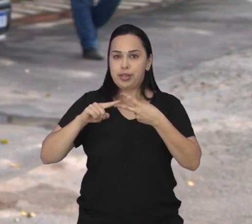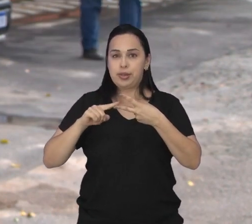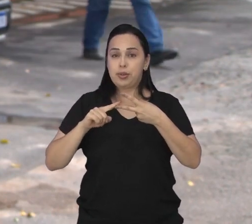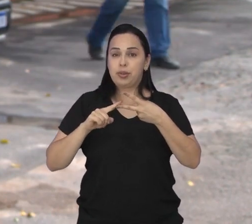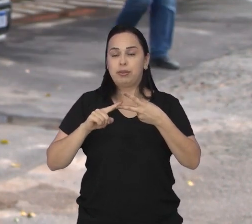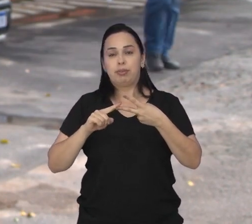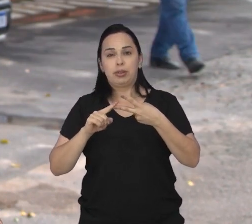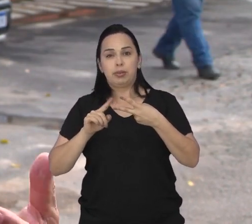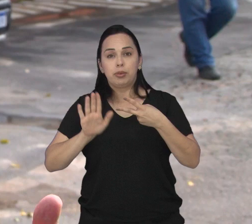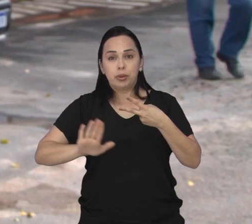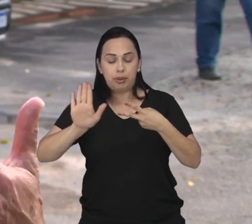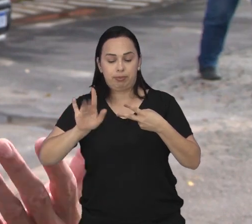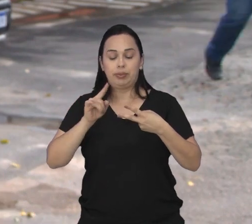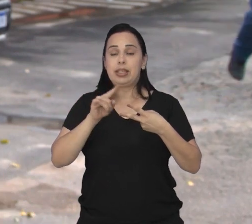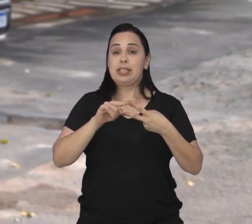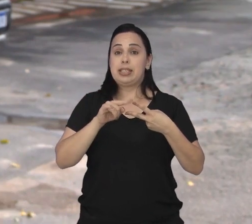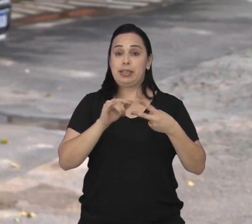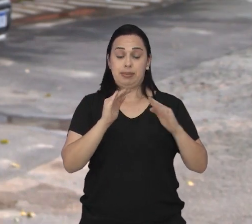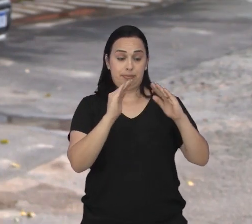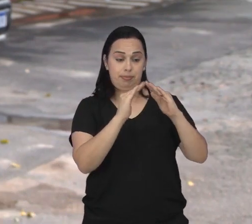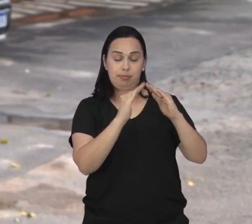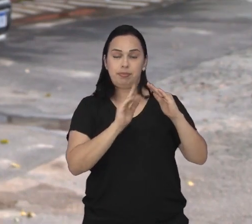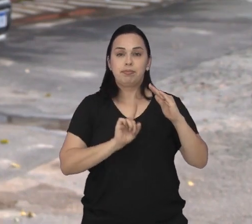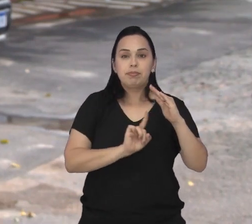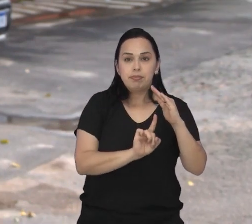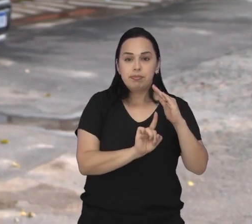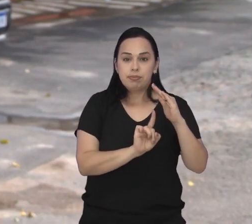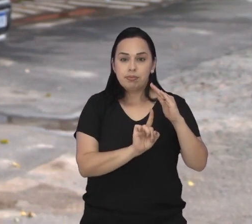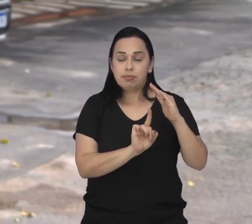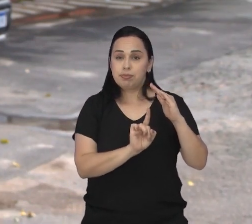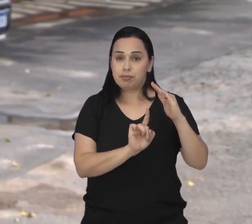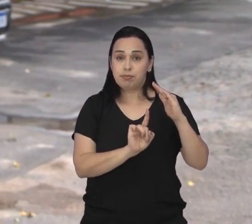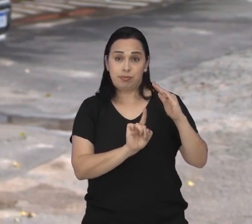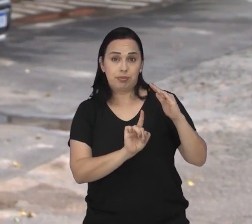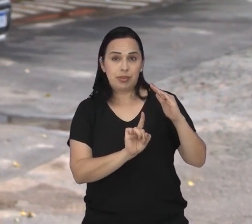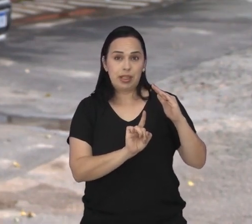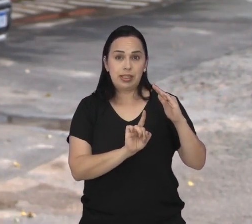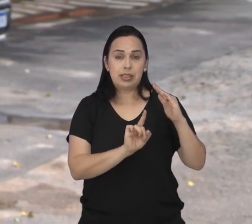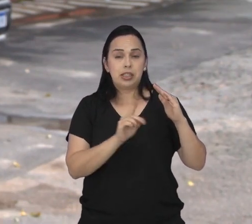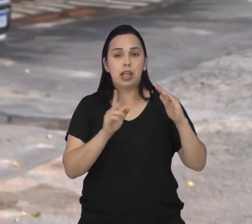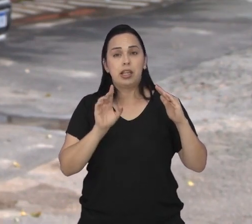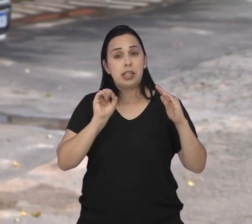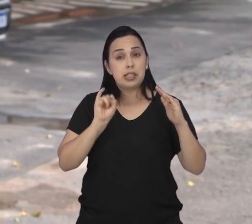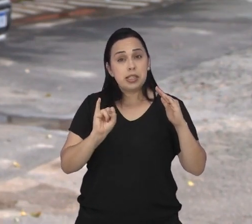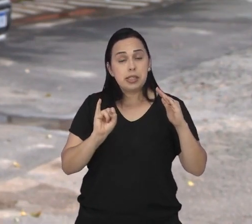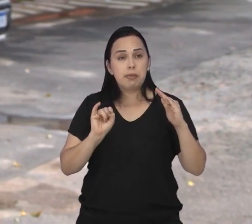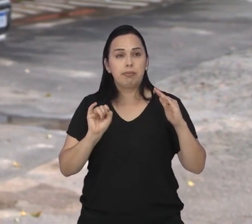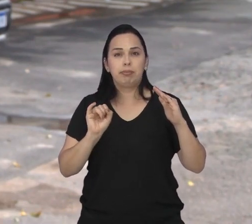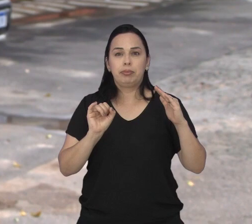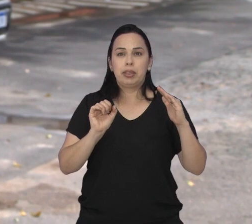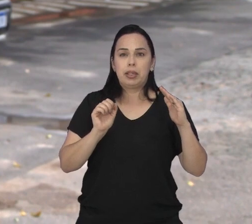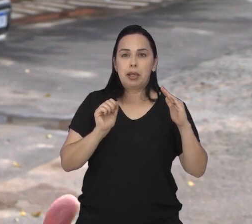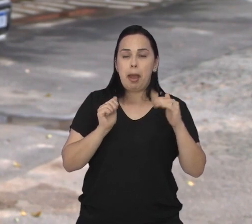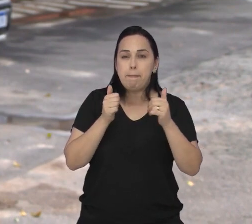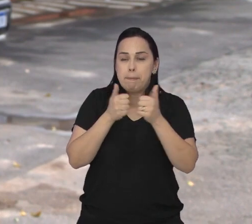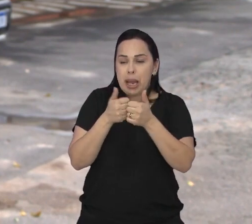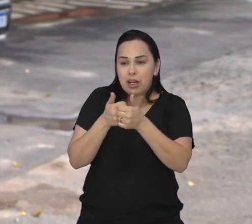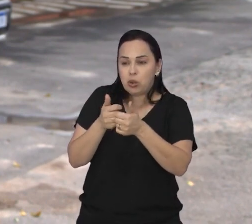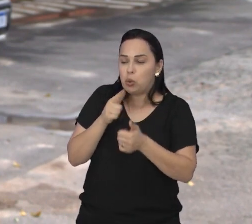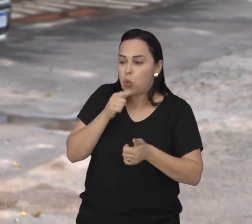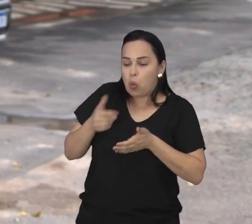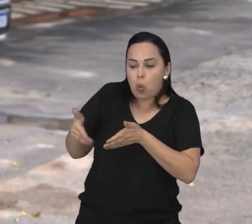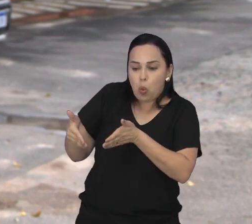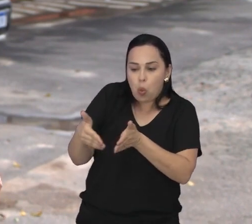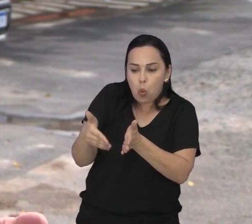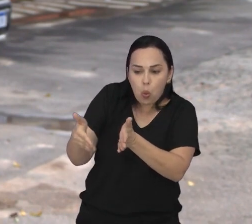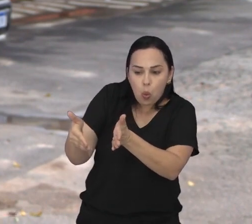tanto estando em casa como estando em trânsito, né? Estando em casa, se for um lugar que já é comum, né? Um lugar próximo a um